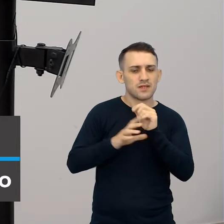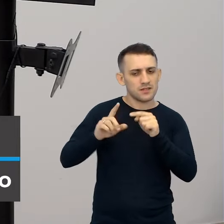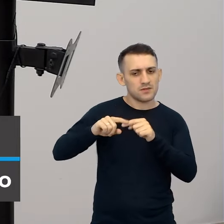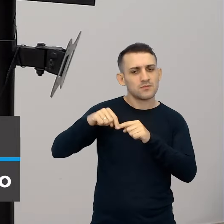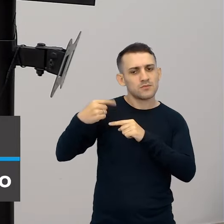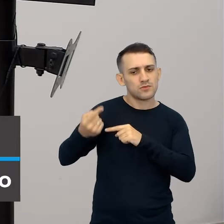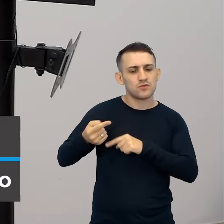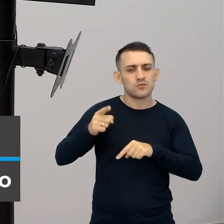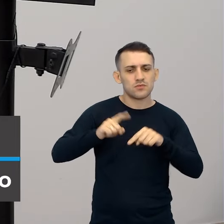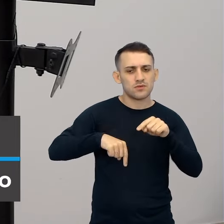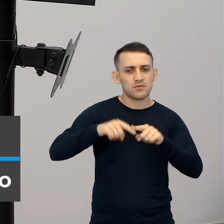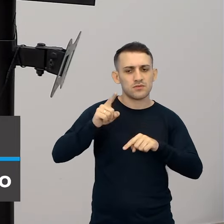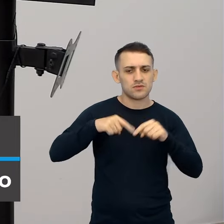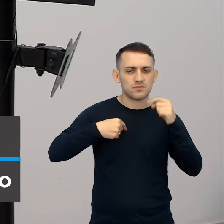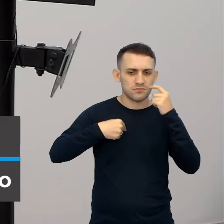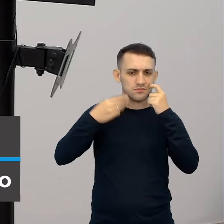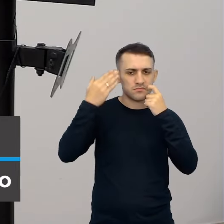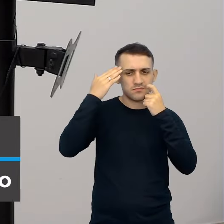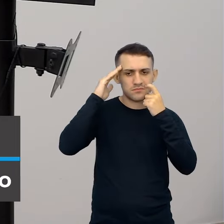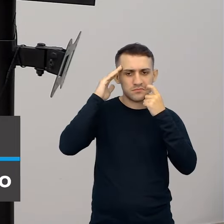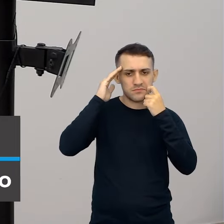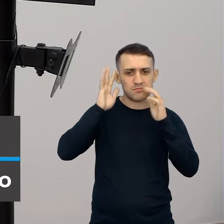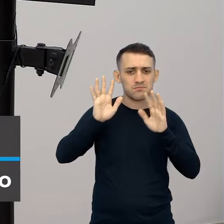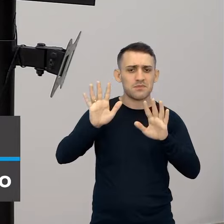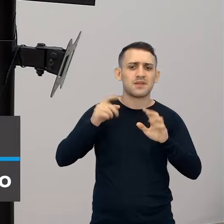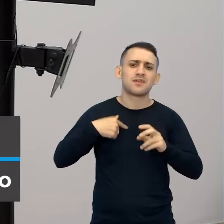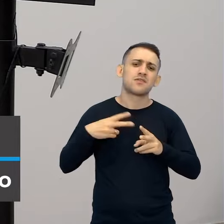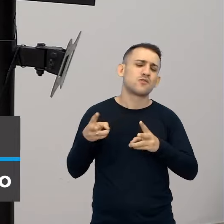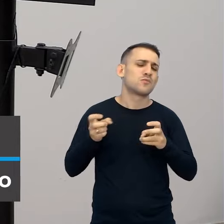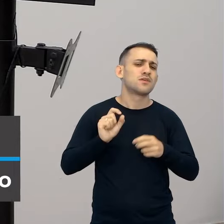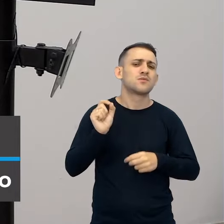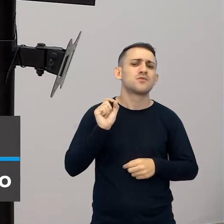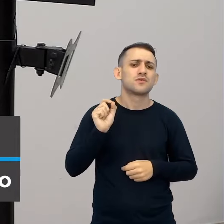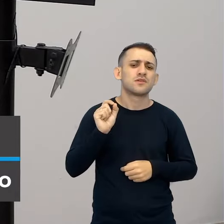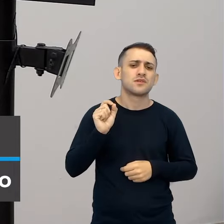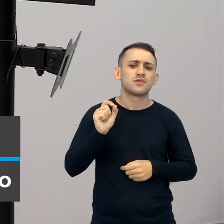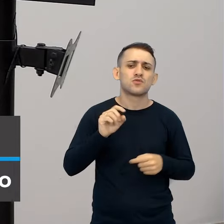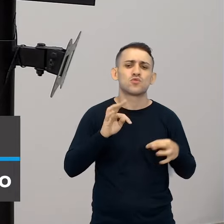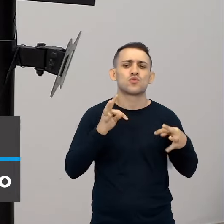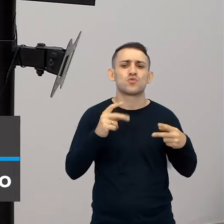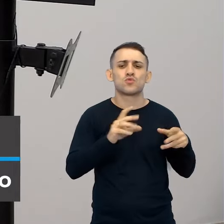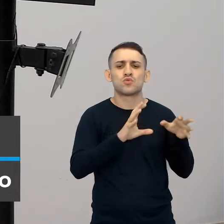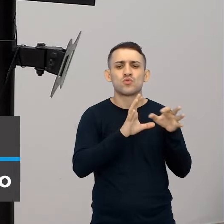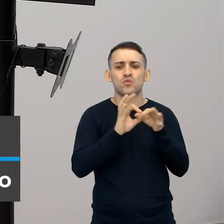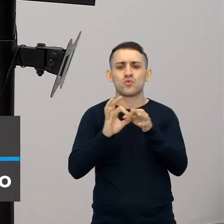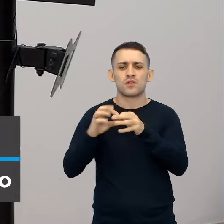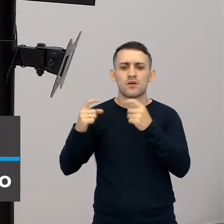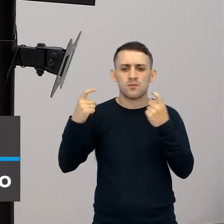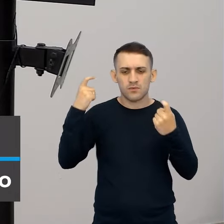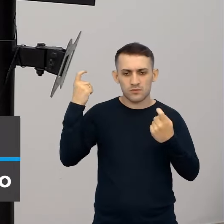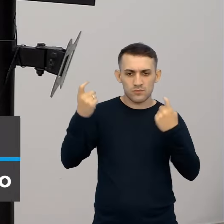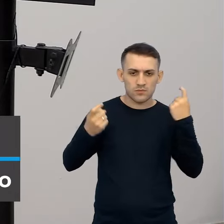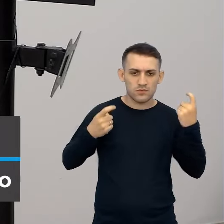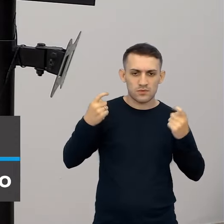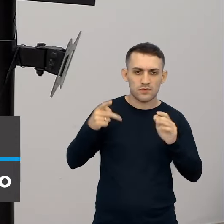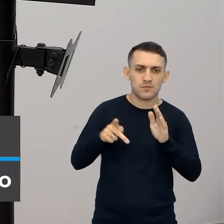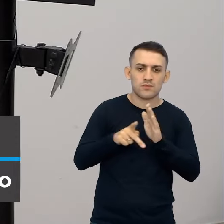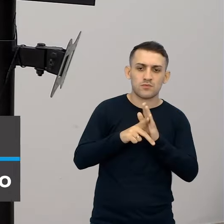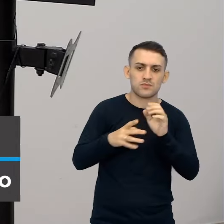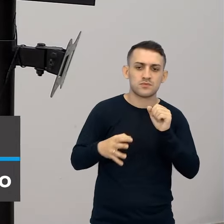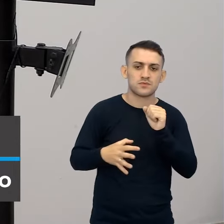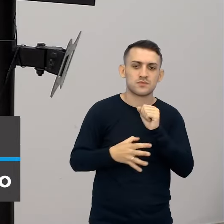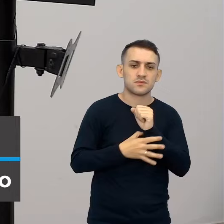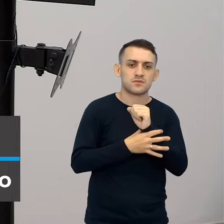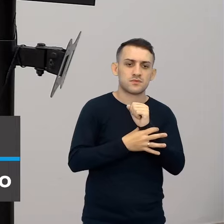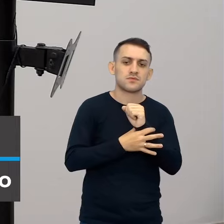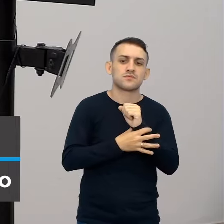material. E ali eu reparei justamente isso, né? Todo esse contexto, essa preocupação com relação a segurança